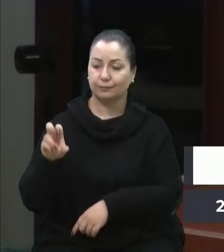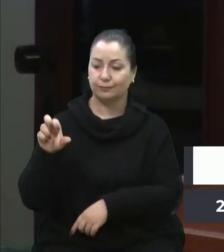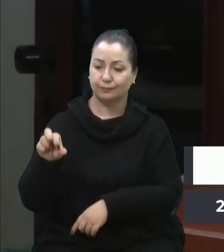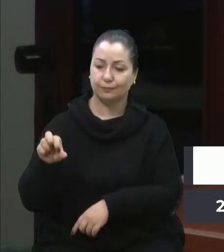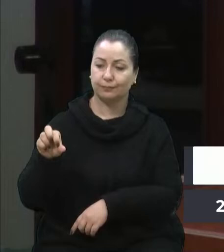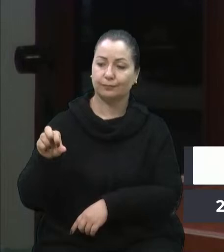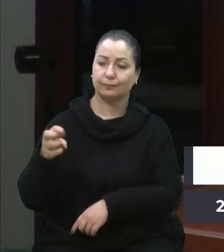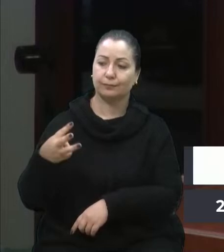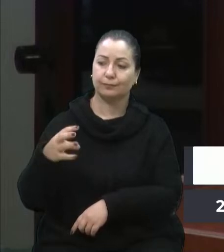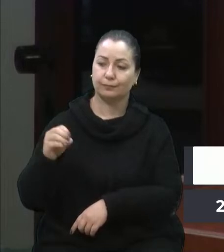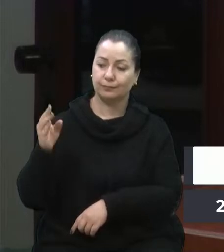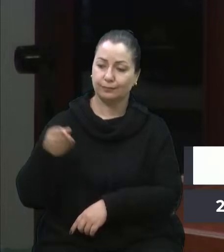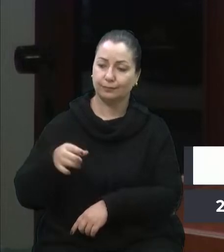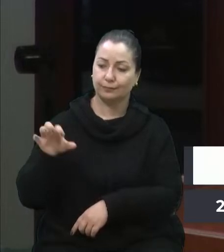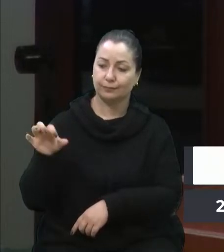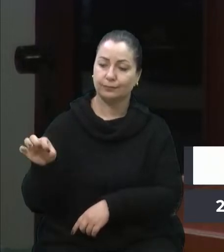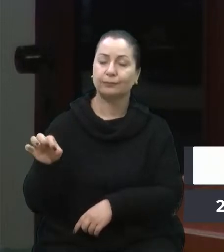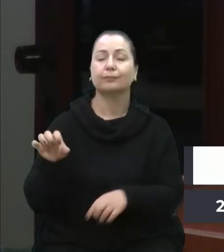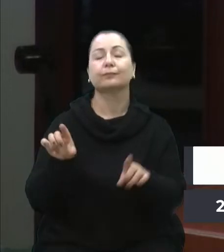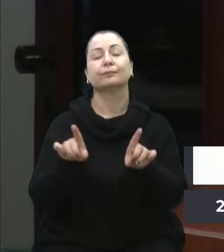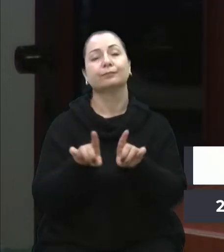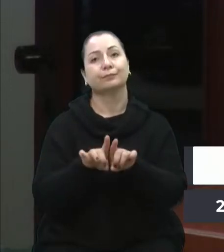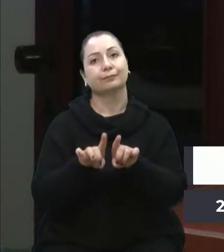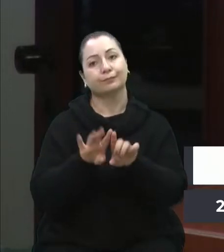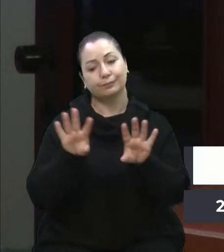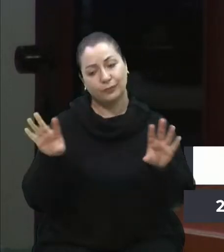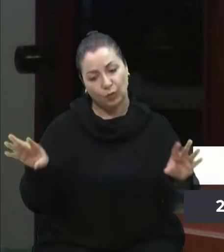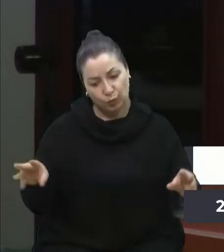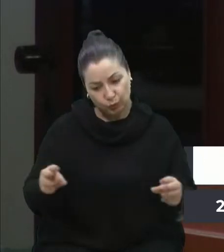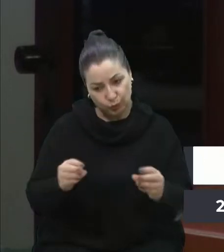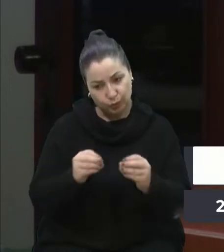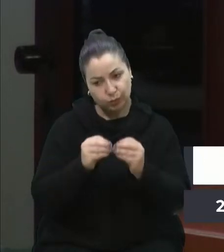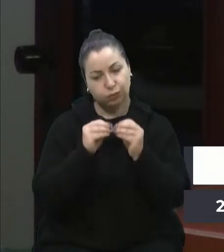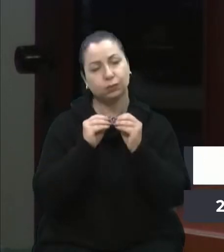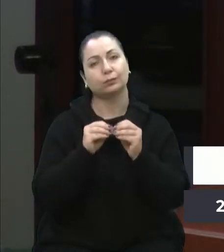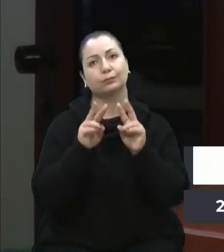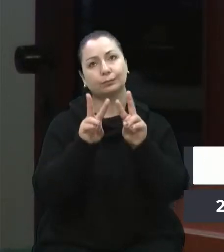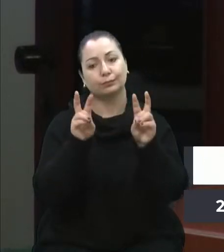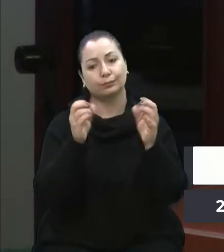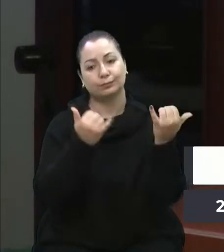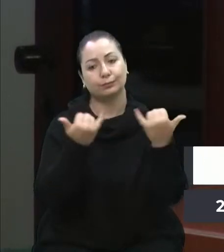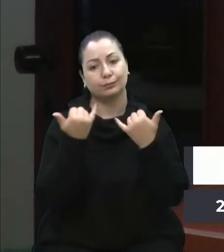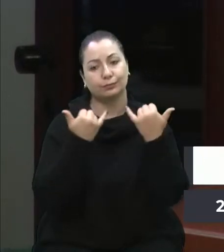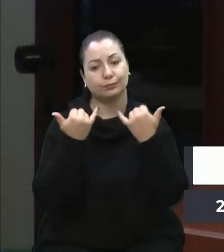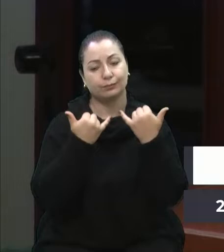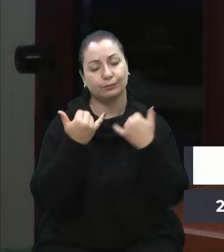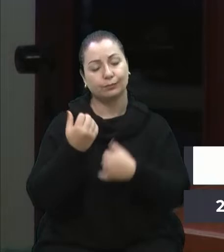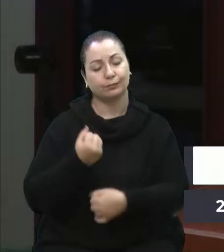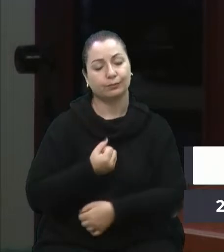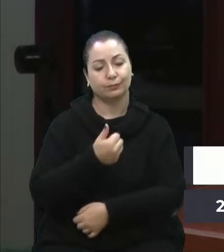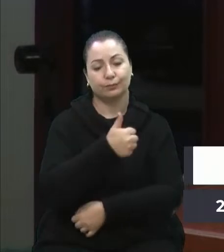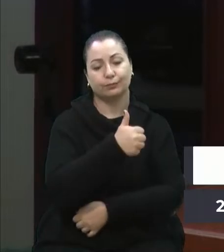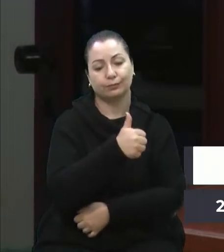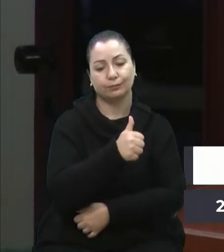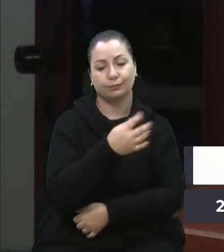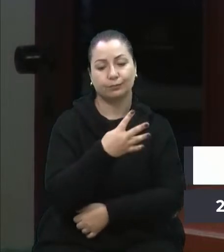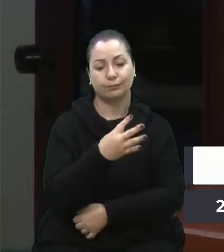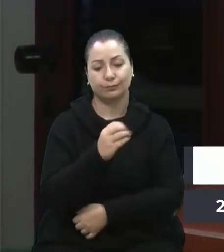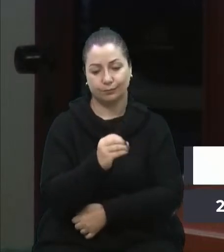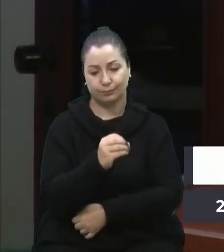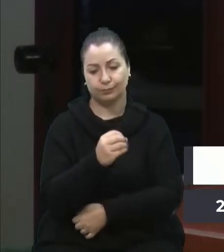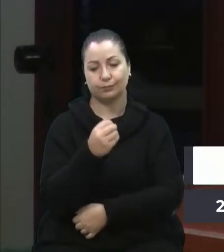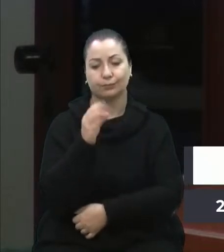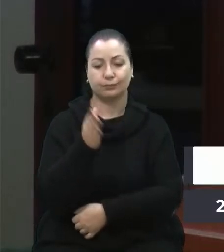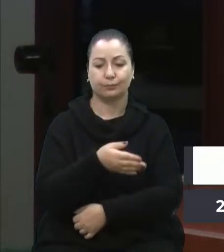22-8050-005-930/9. No expediente, juntados estão as informações orçamentárias número 1140/2022, data